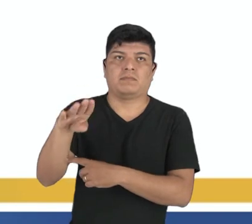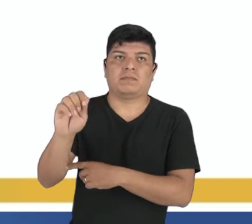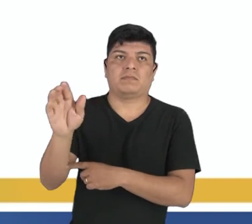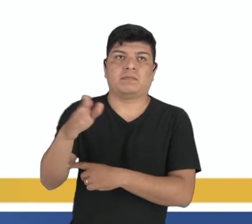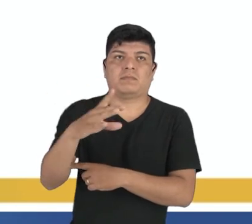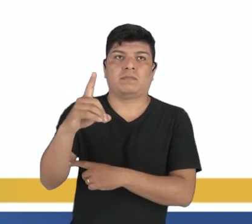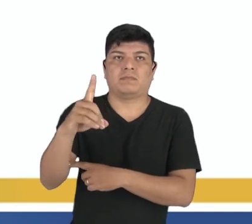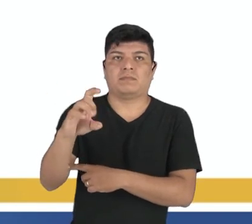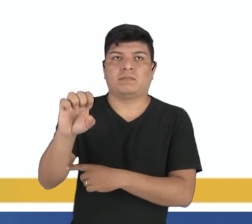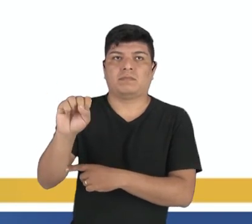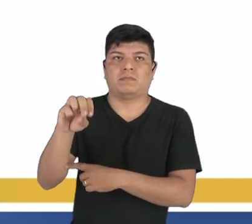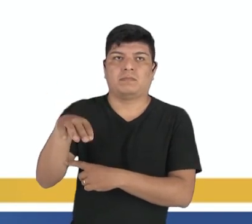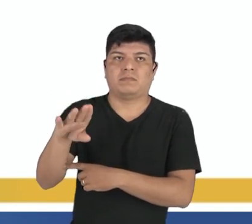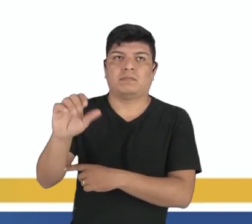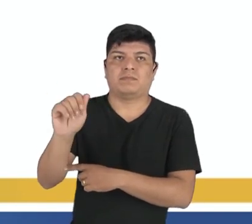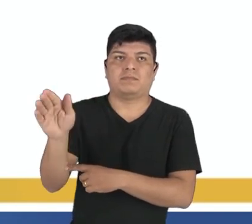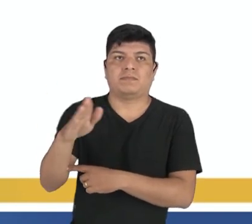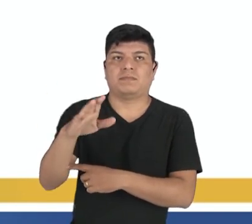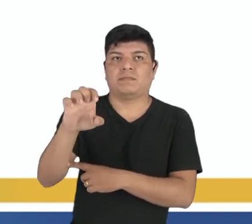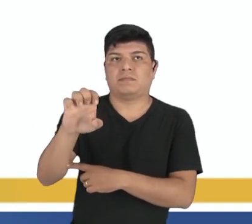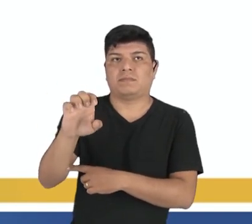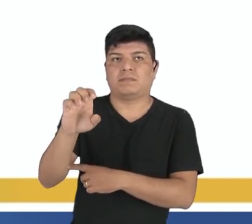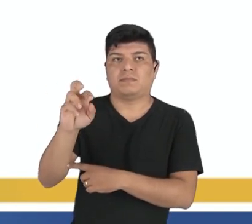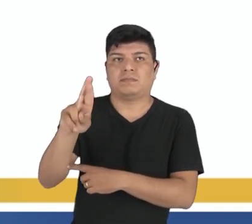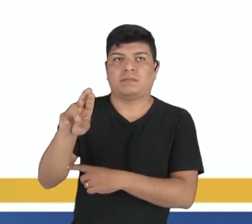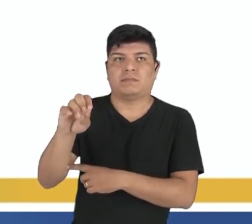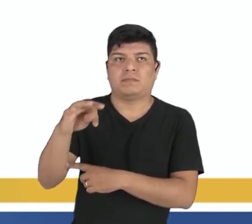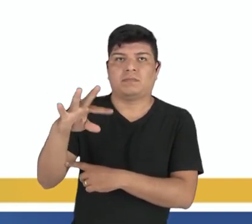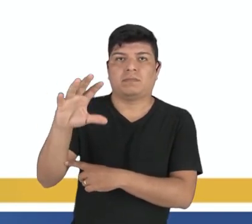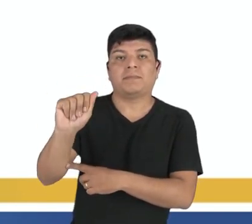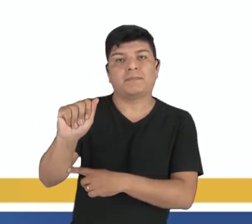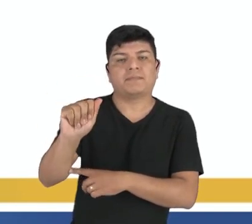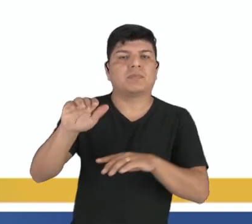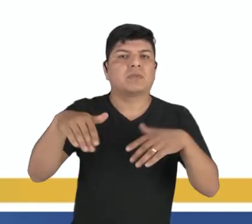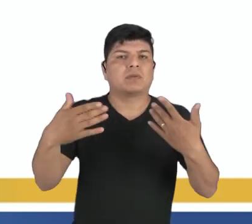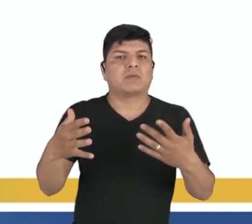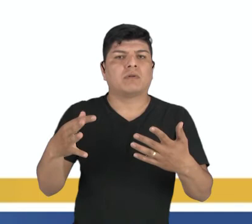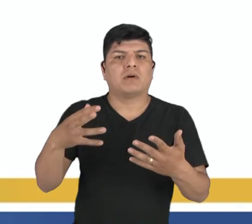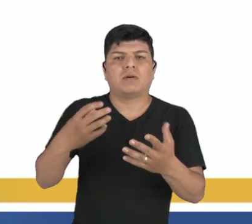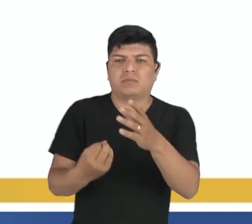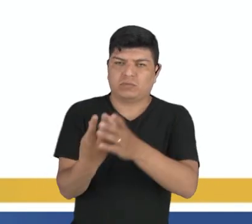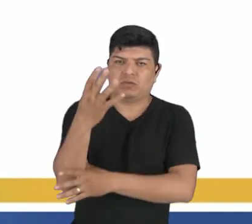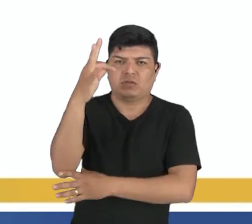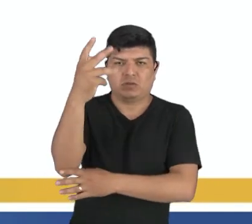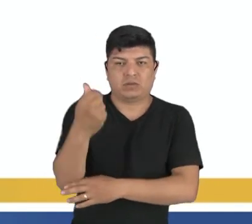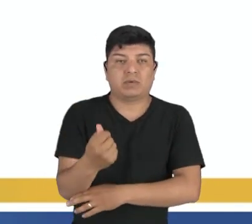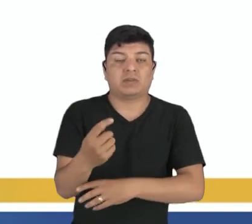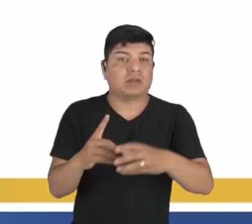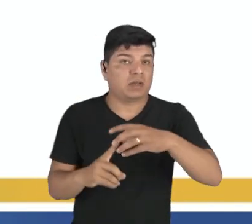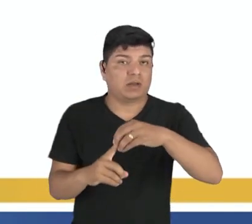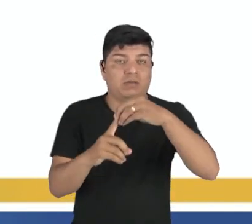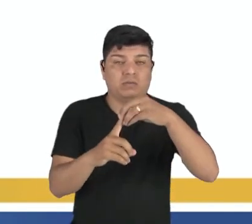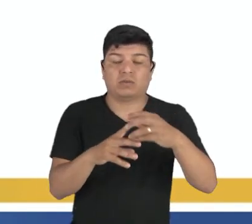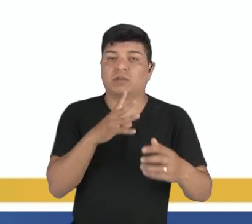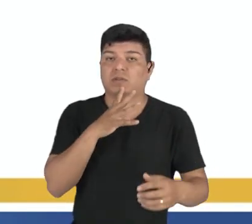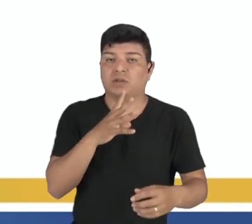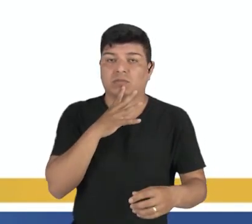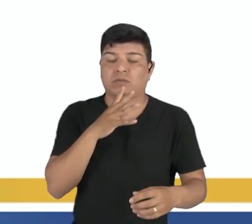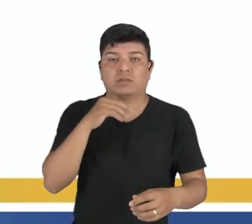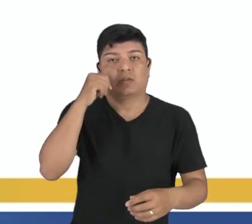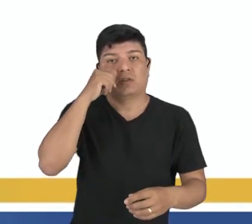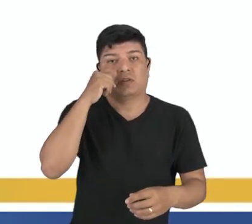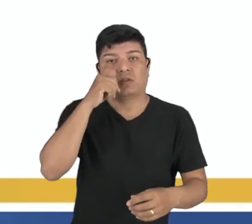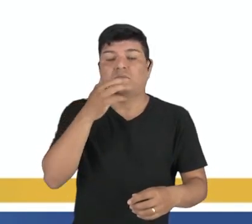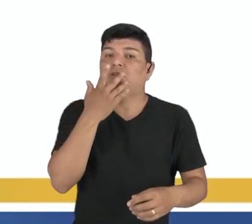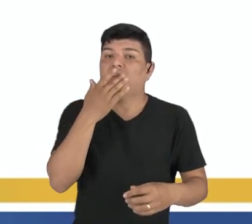Rebita. Galera, todas essas danças são danças de origens africanas, mas a única que é conhecida como a dança das Mulheres